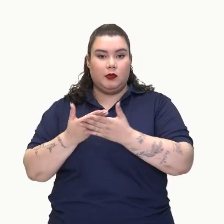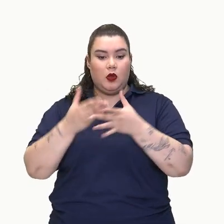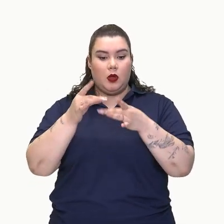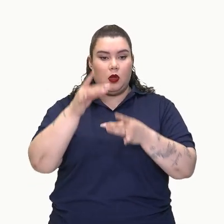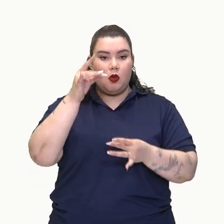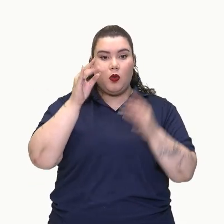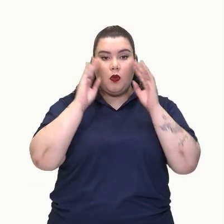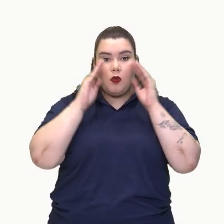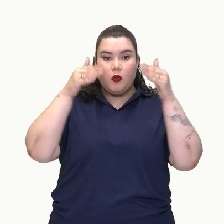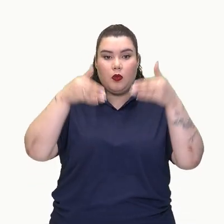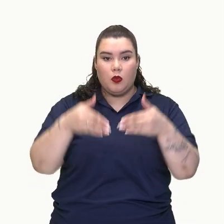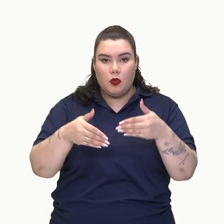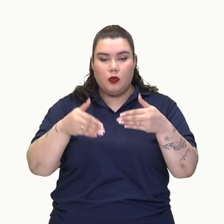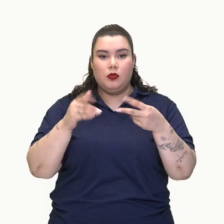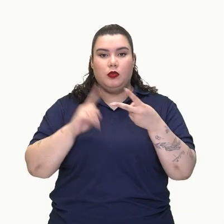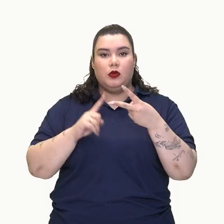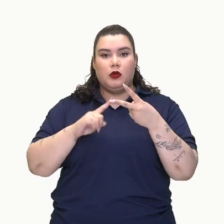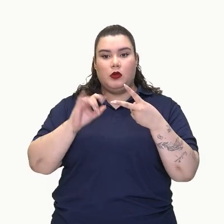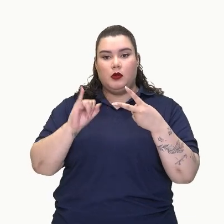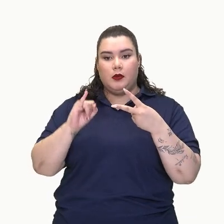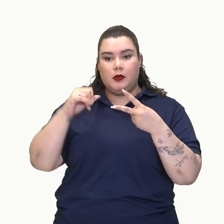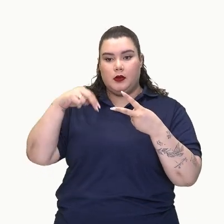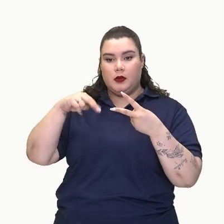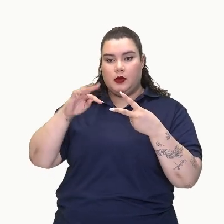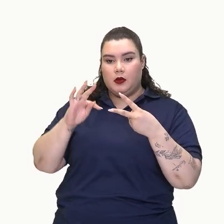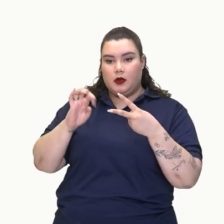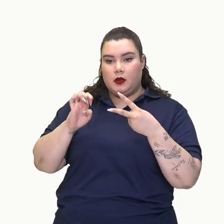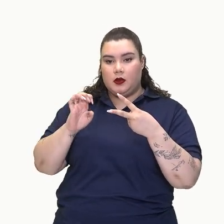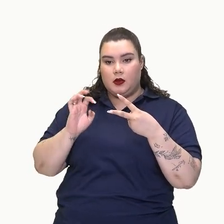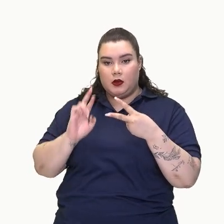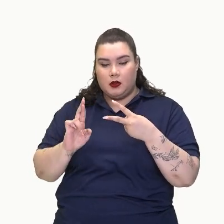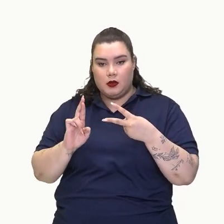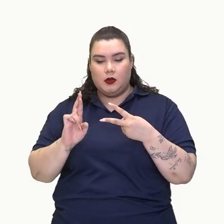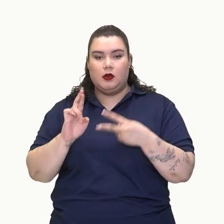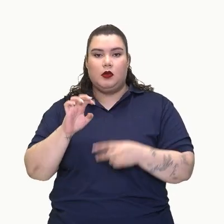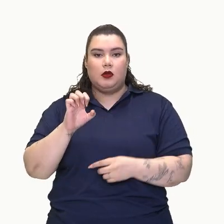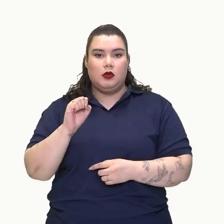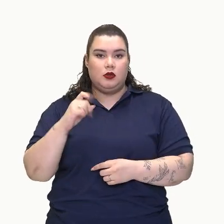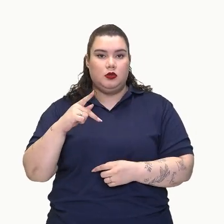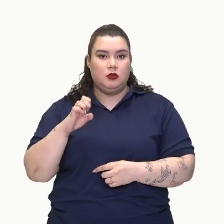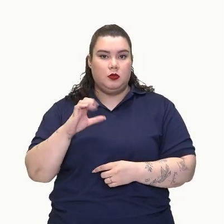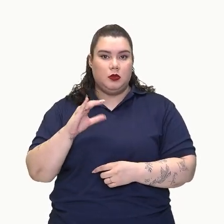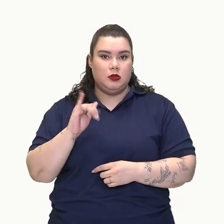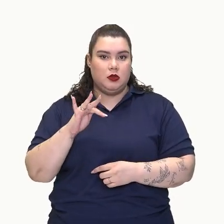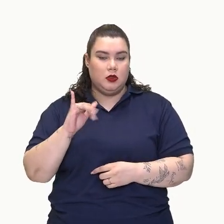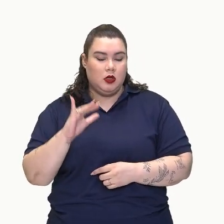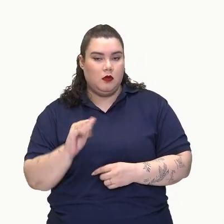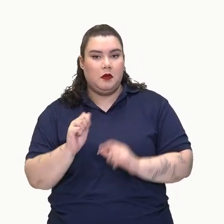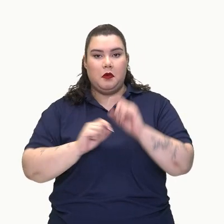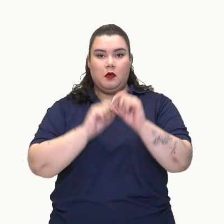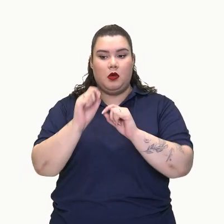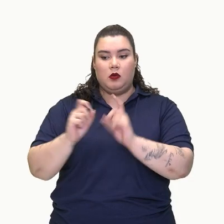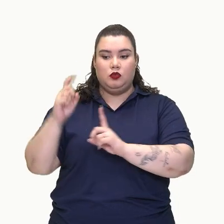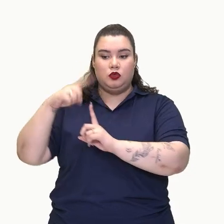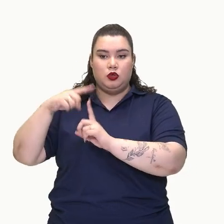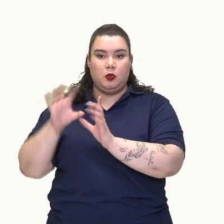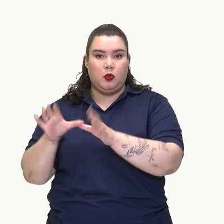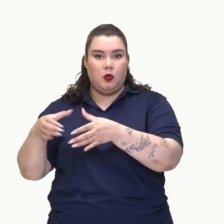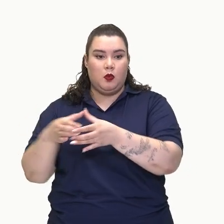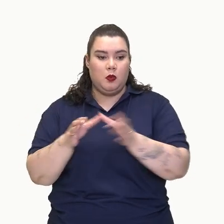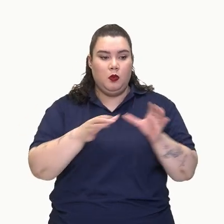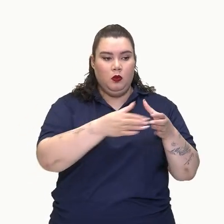as relações interespecíficas, ou seja, aquelas que acontecem com espécies que são